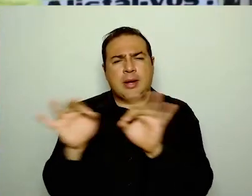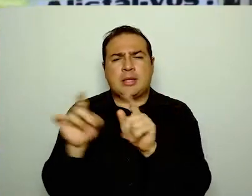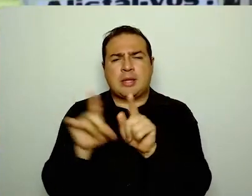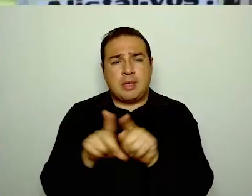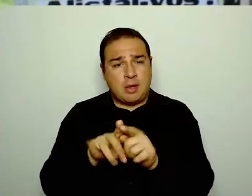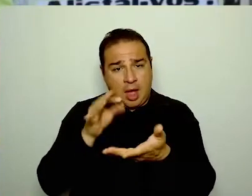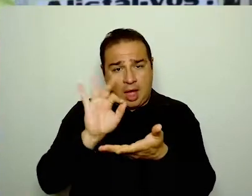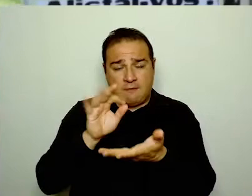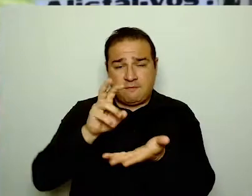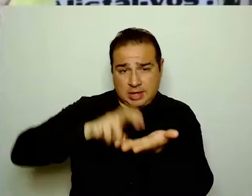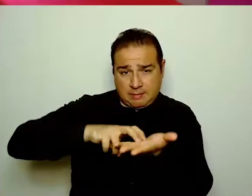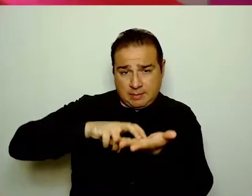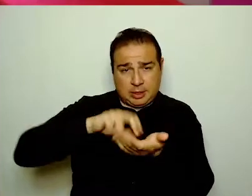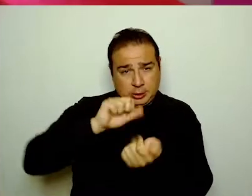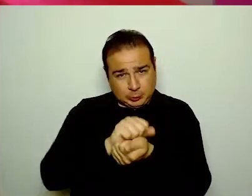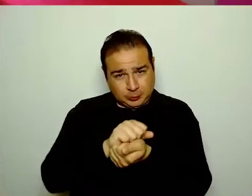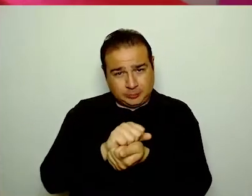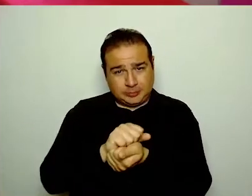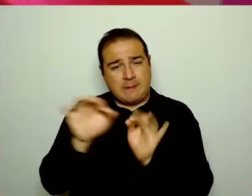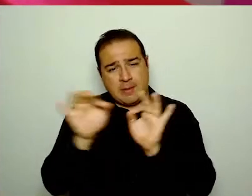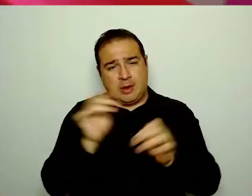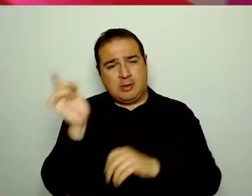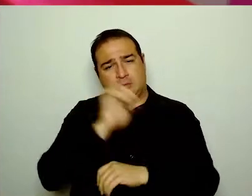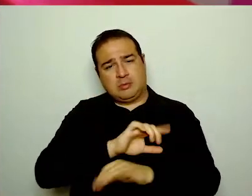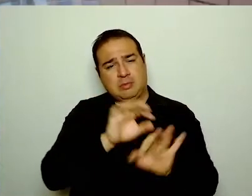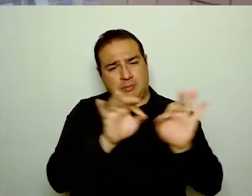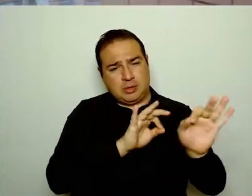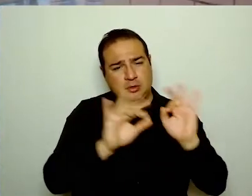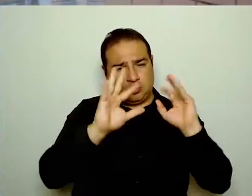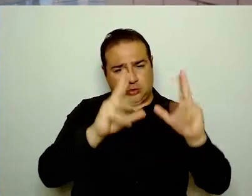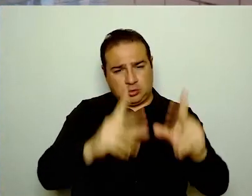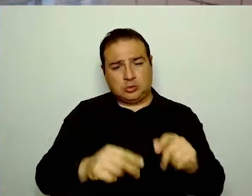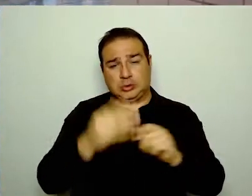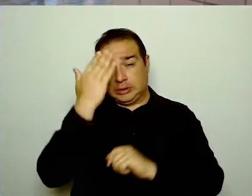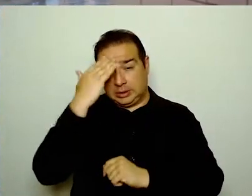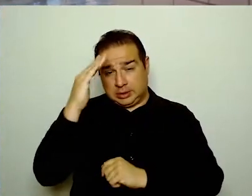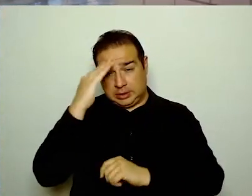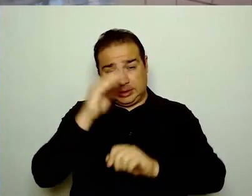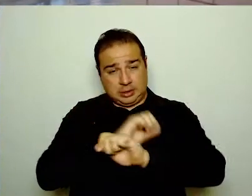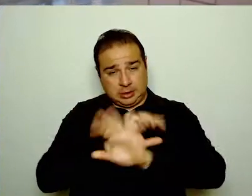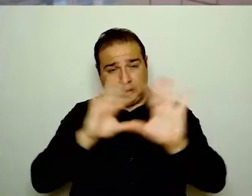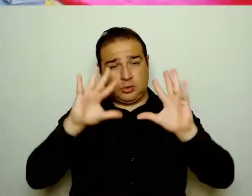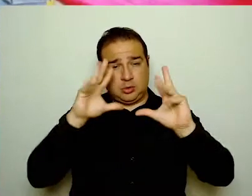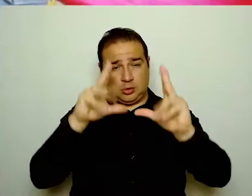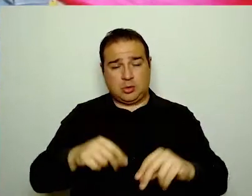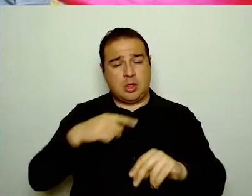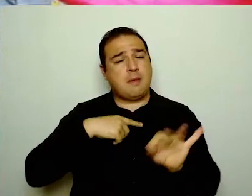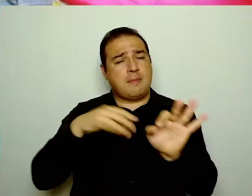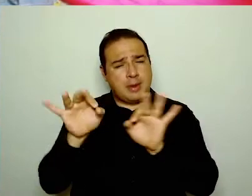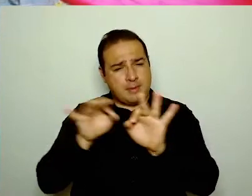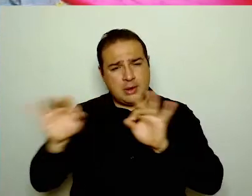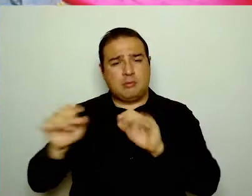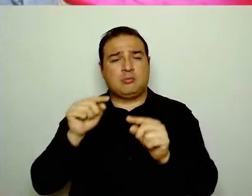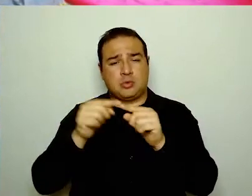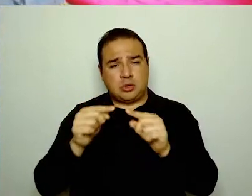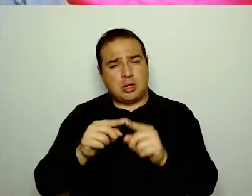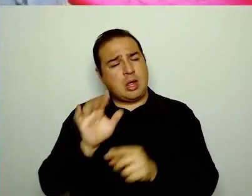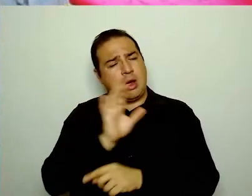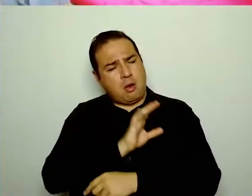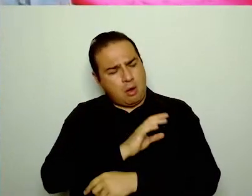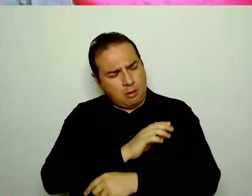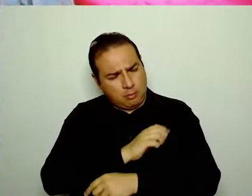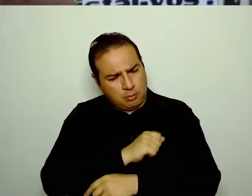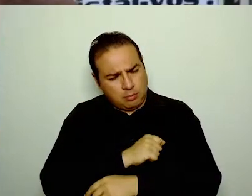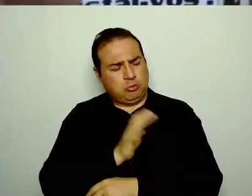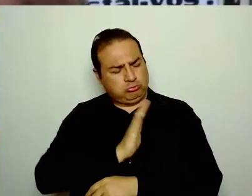foi que eu planejei também? Um café da manhã. Eu consegui fazer com que todos entendessem que tudo aquilo que eu estava fazendo